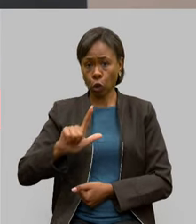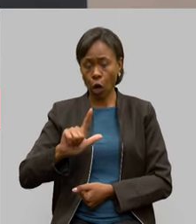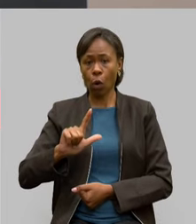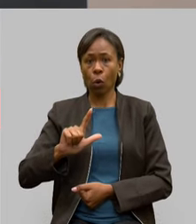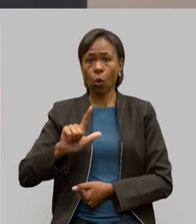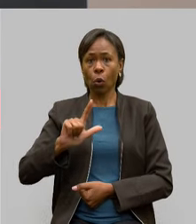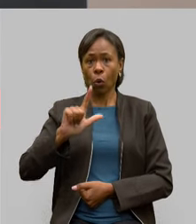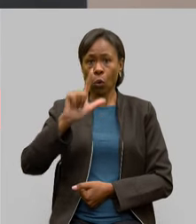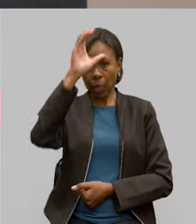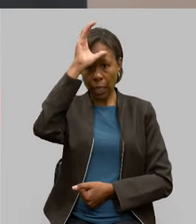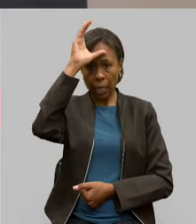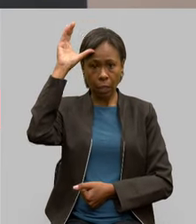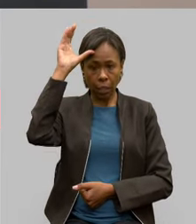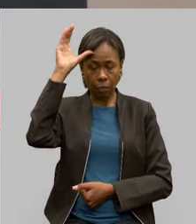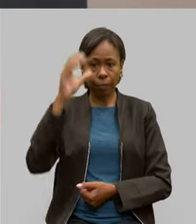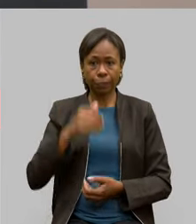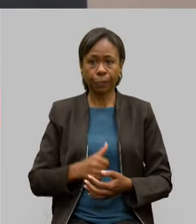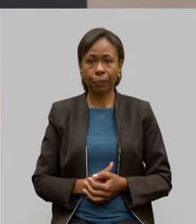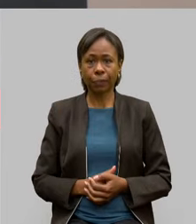Vereadores